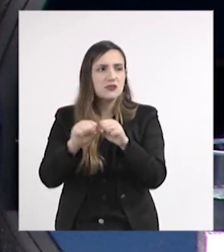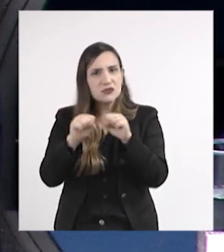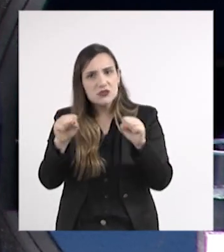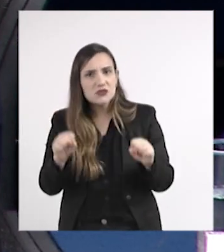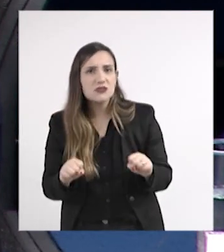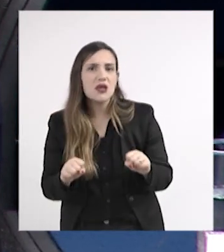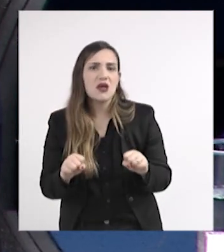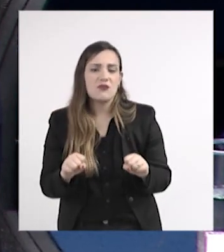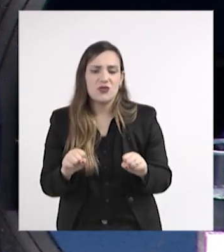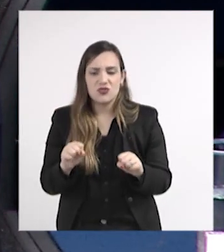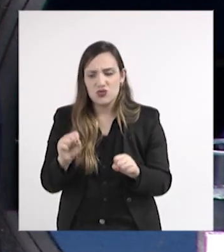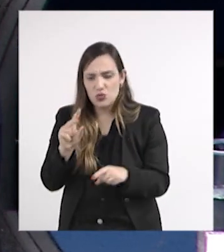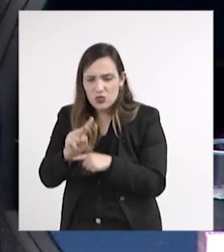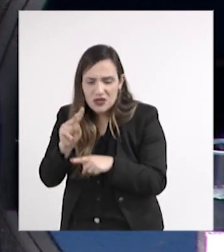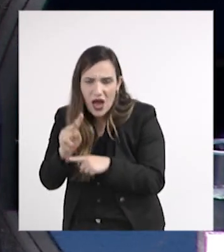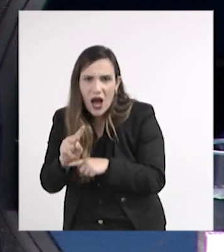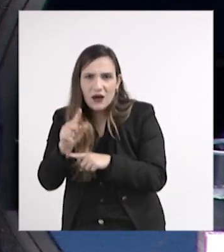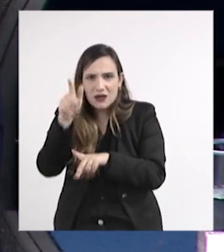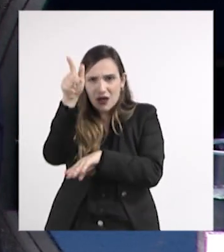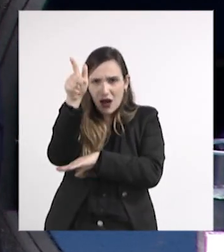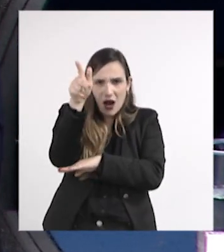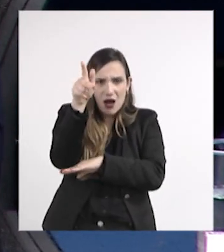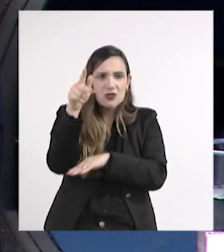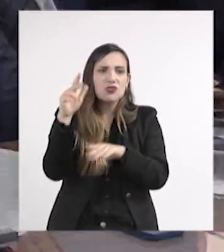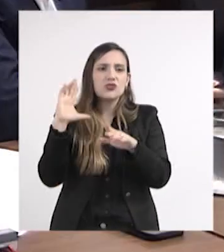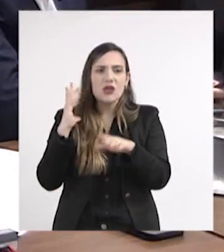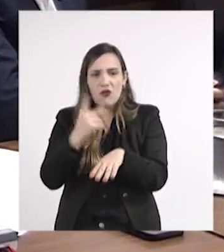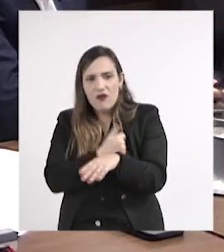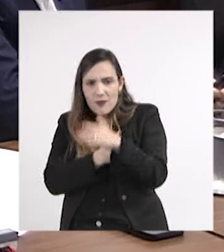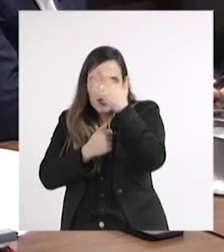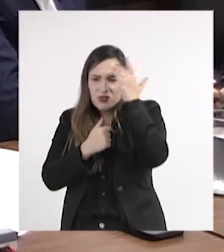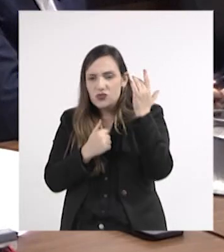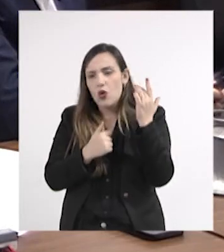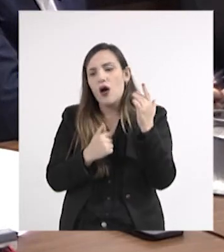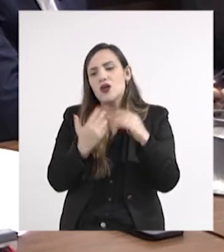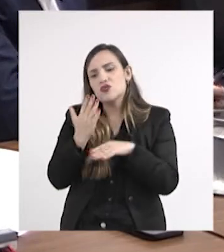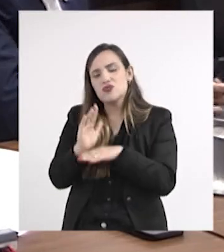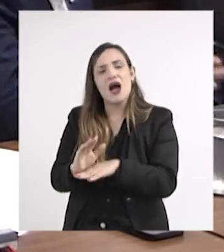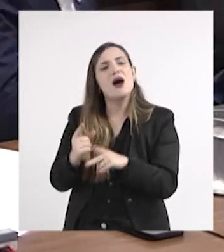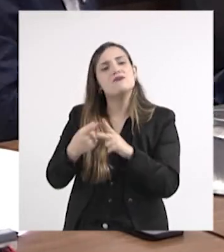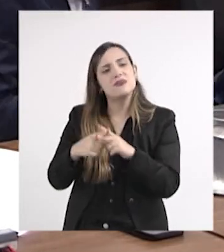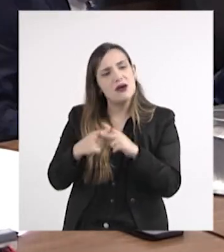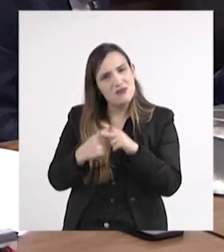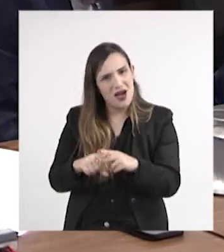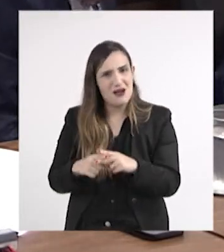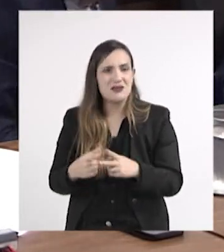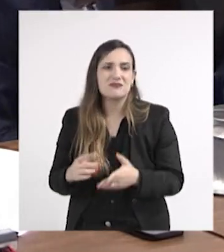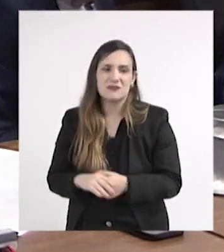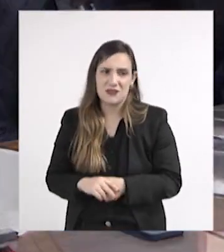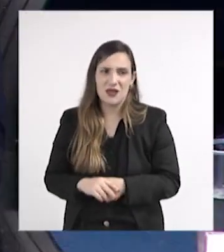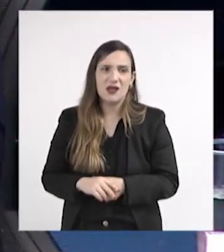de gerenciamento de tráfego, socorro médico, assistência mecânica, e isso requer o aporte constante de